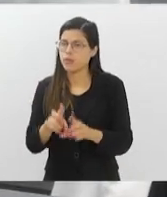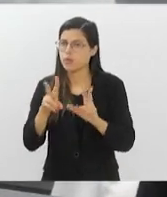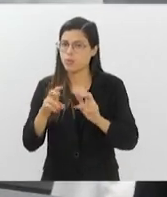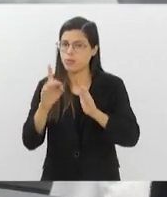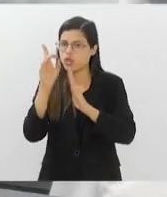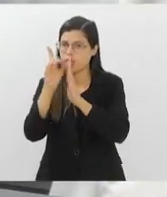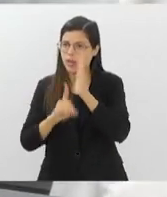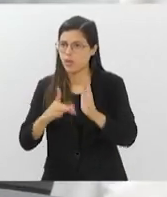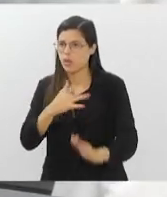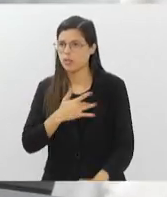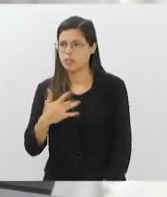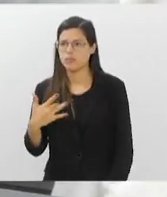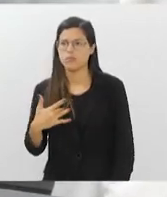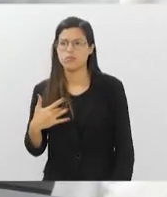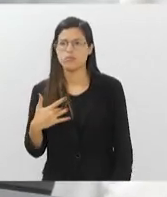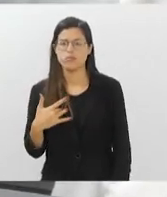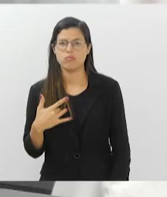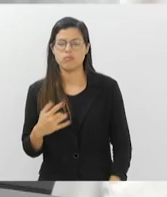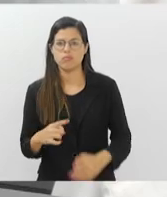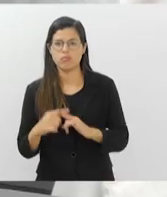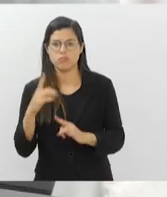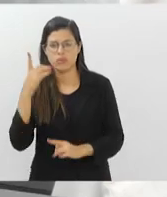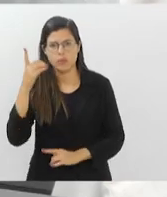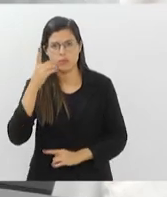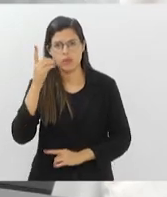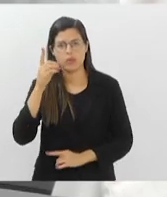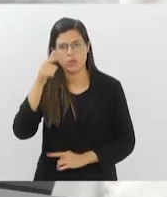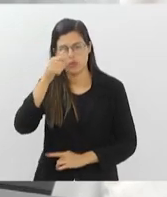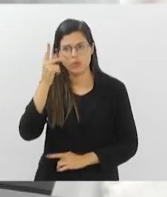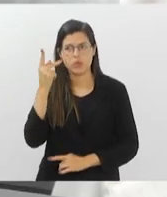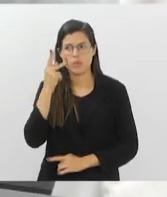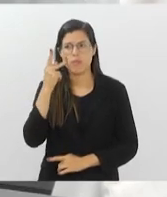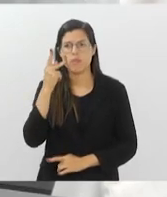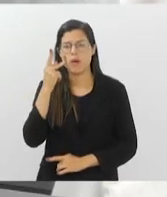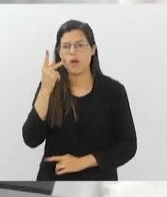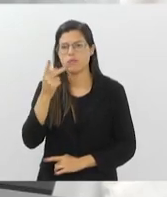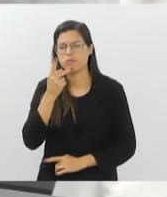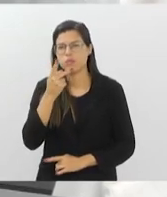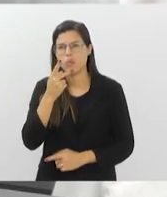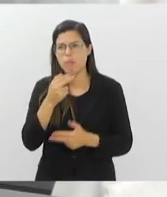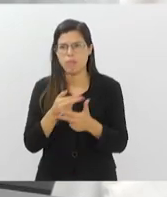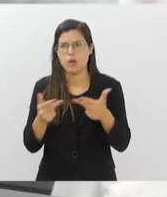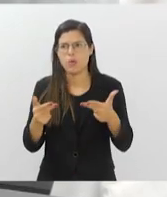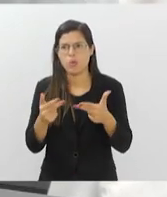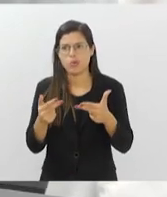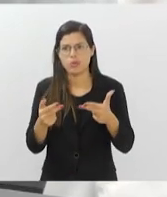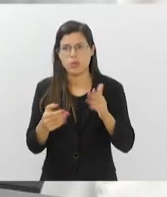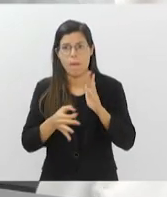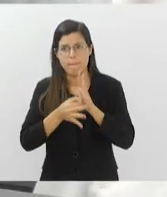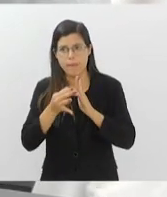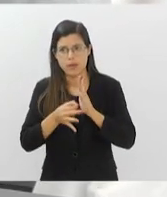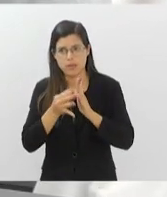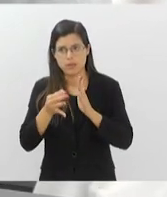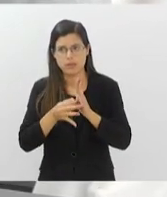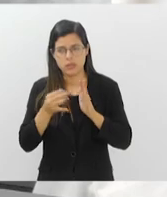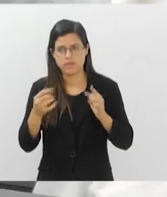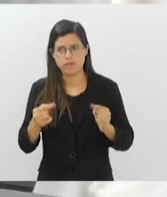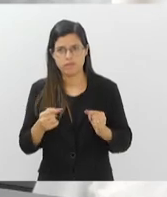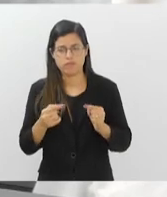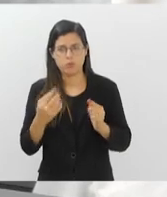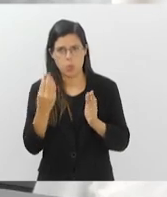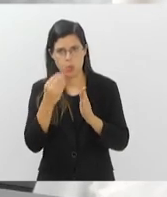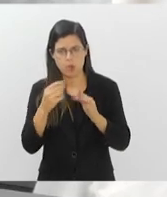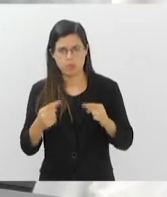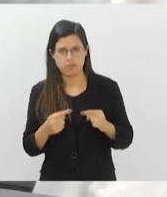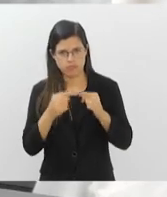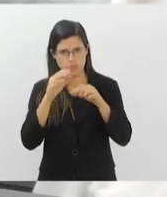Paulo trouxe aqui uma questão que me levou à reflexão. O parecer originário aqui que eu dei é pela constitucionalidade.